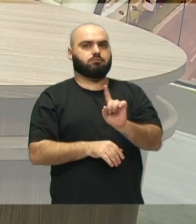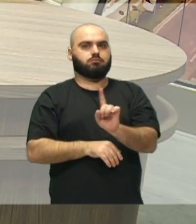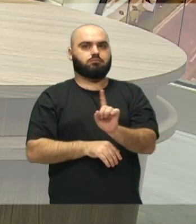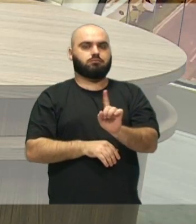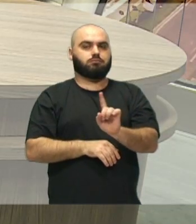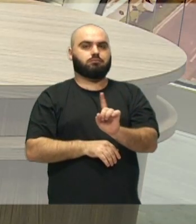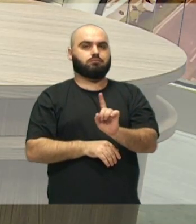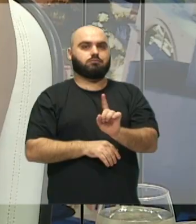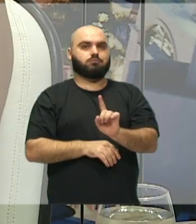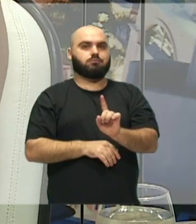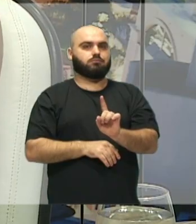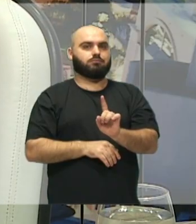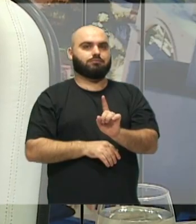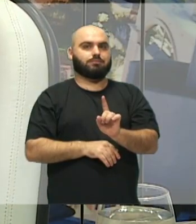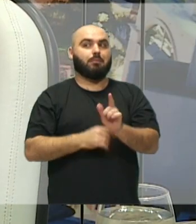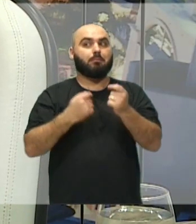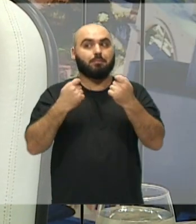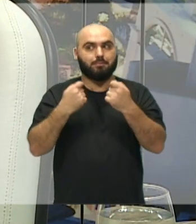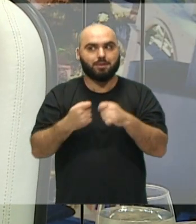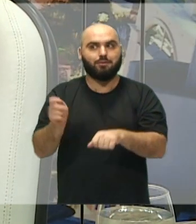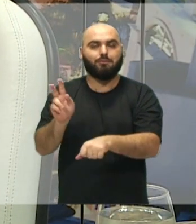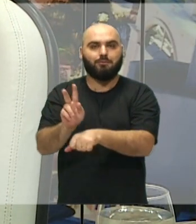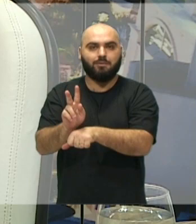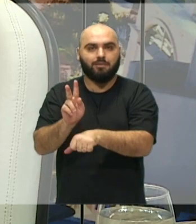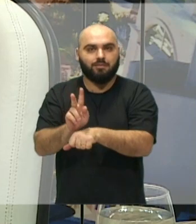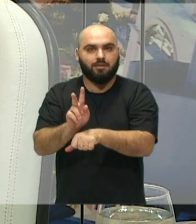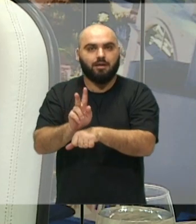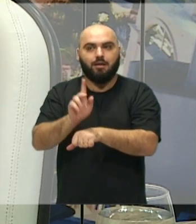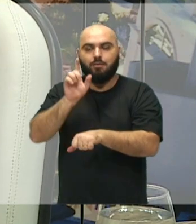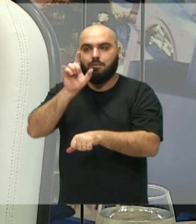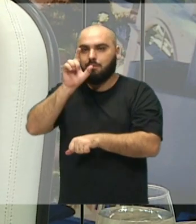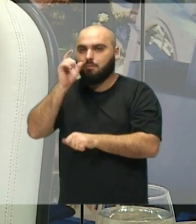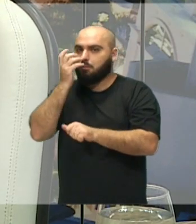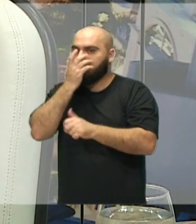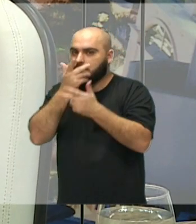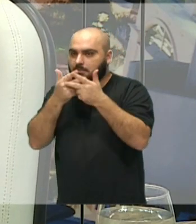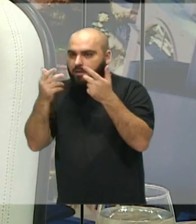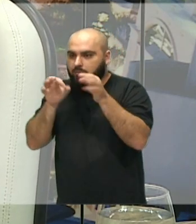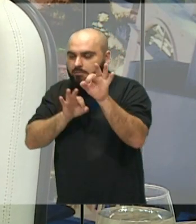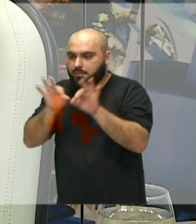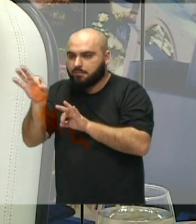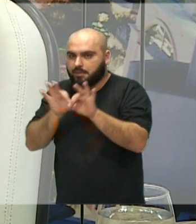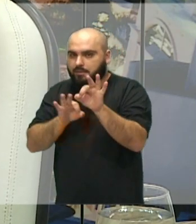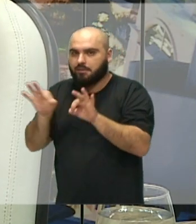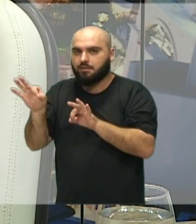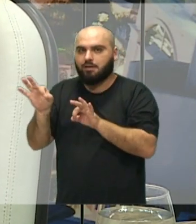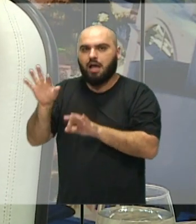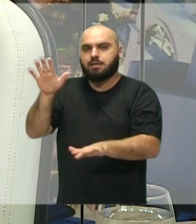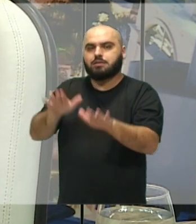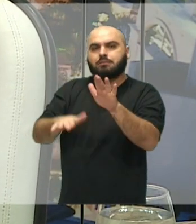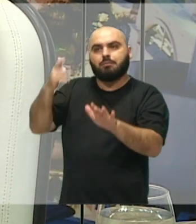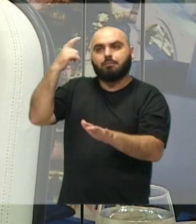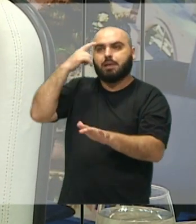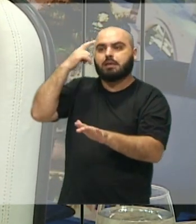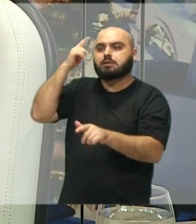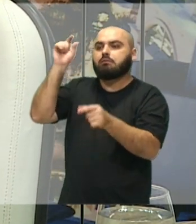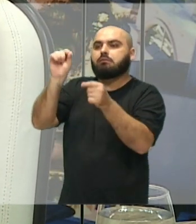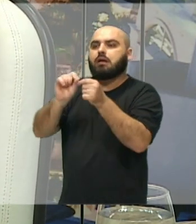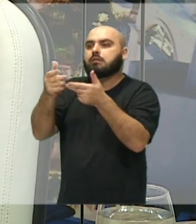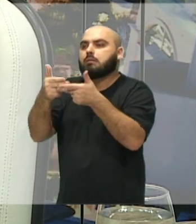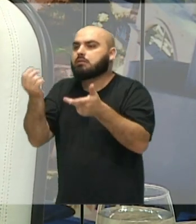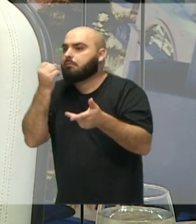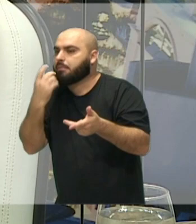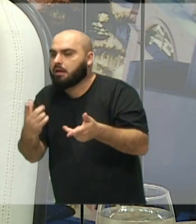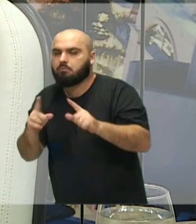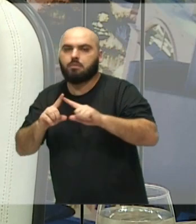soltura, ela precisa ser muito bem assistida, o animal precisa ser preparado, senão ao invés de você fazer um bem, não só para o animal, como para a natureza, você faz um